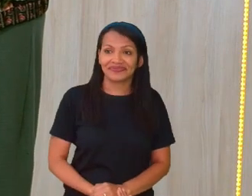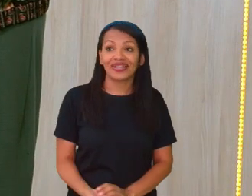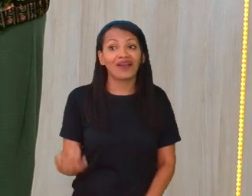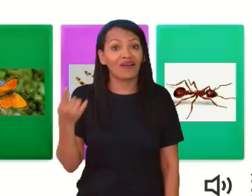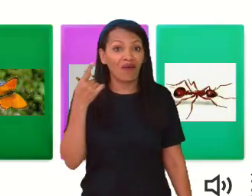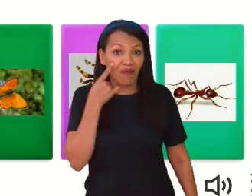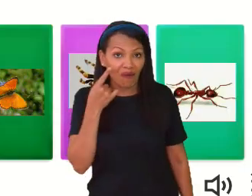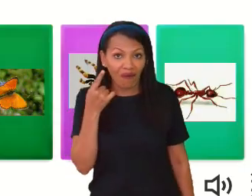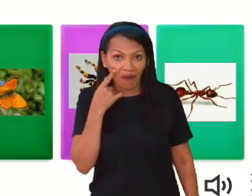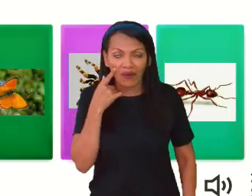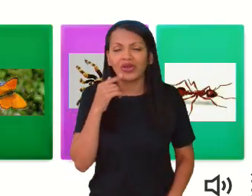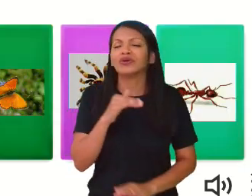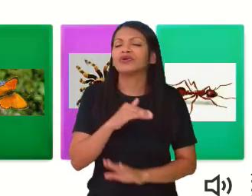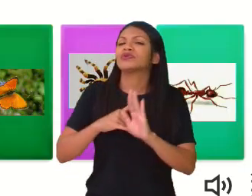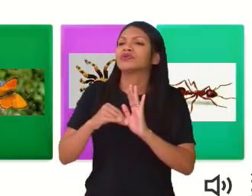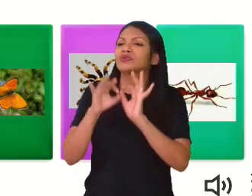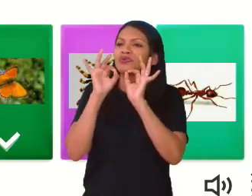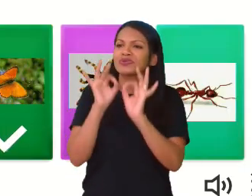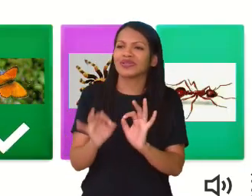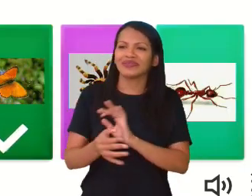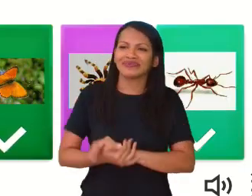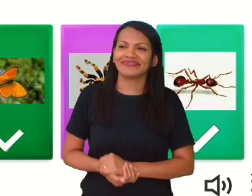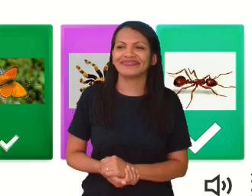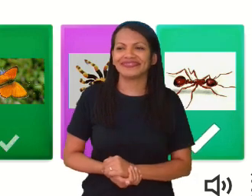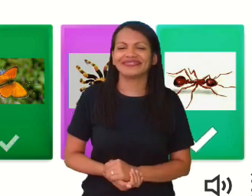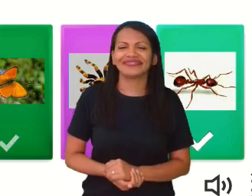Olha, tudo se acertando.